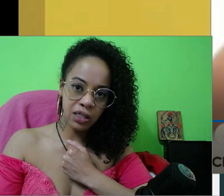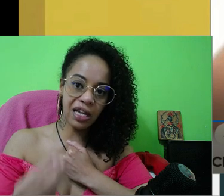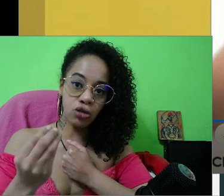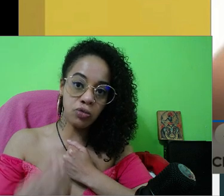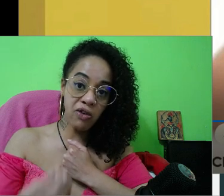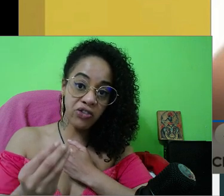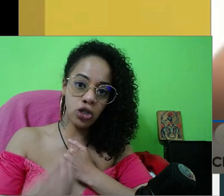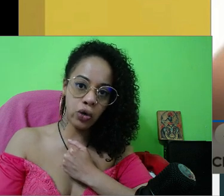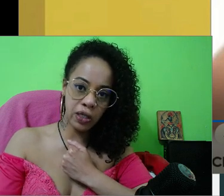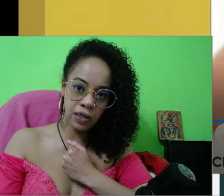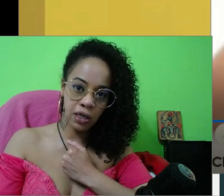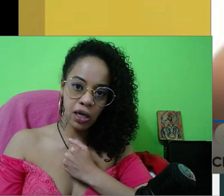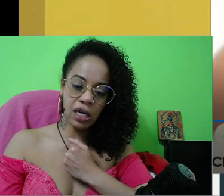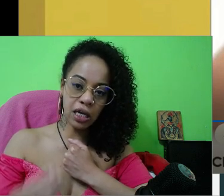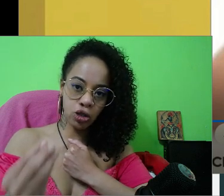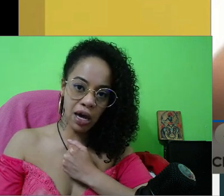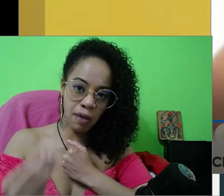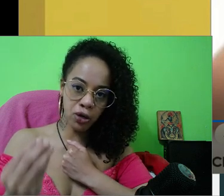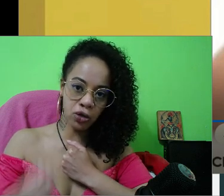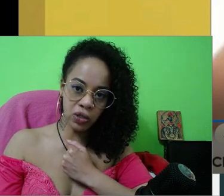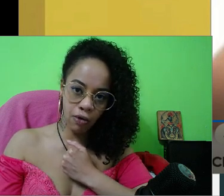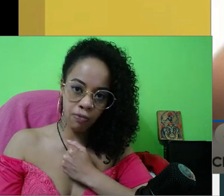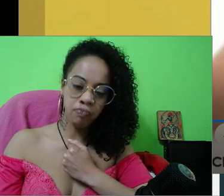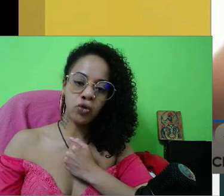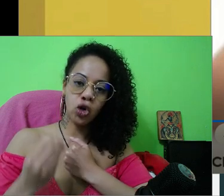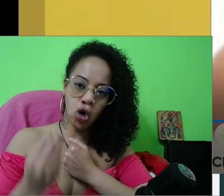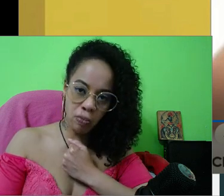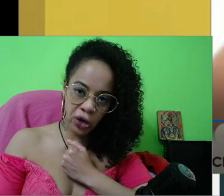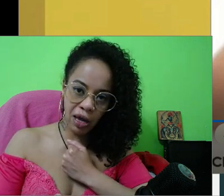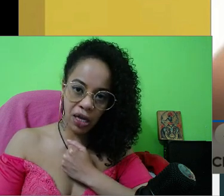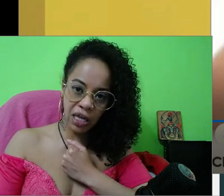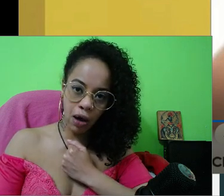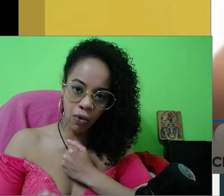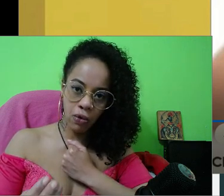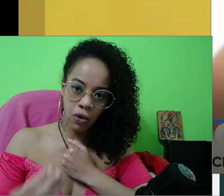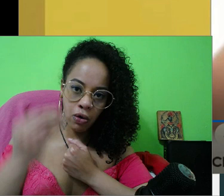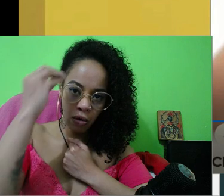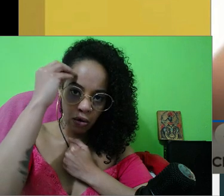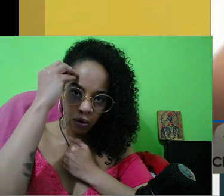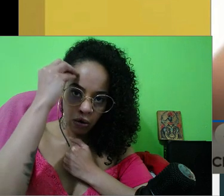Você tá em 2022 e a sua reprodução comportamental